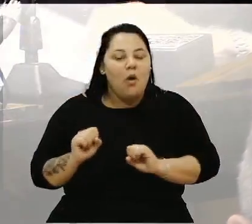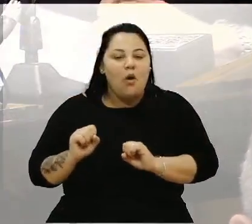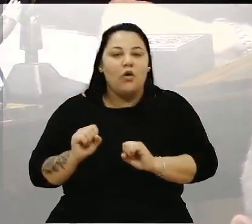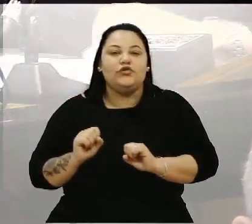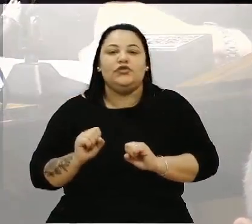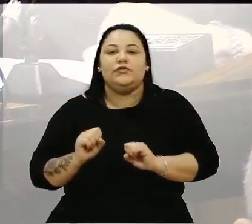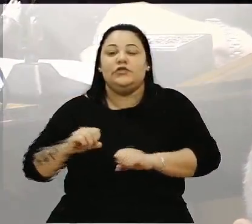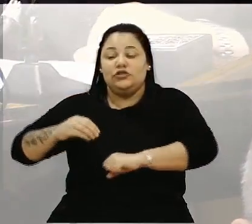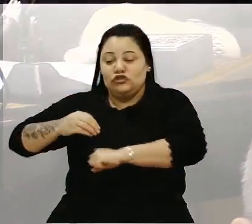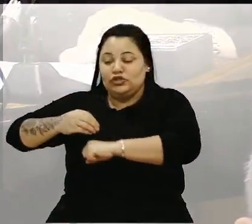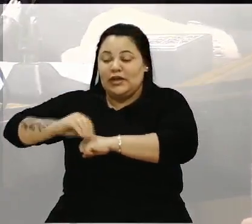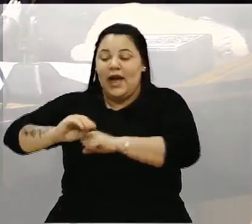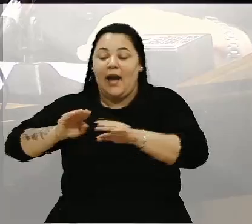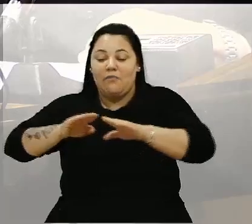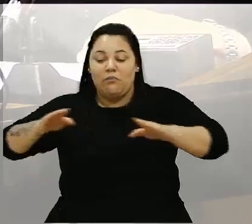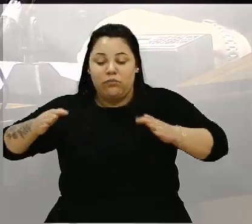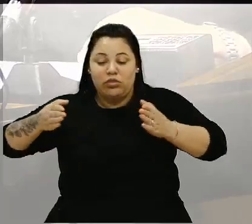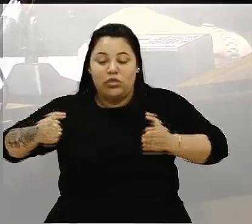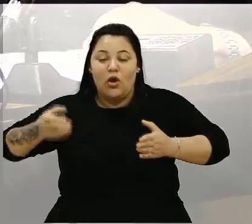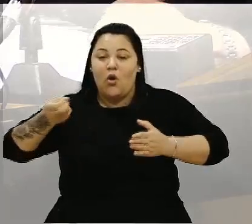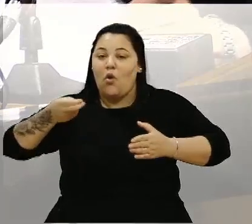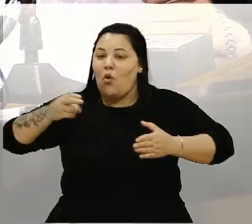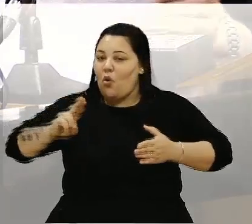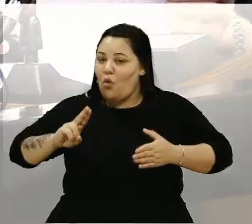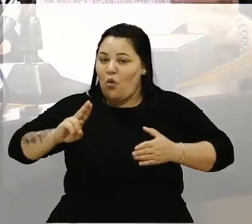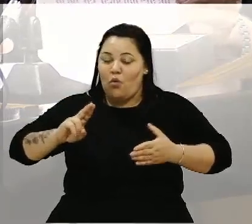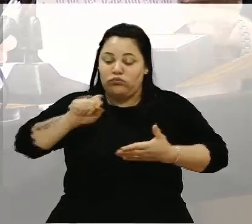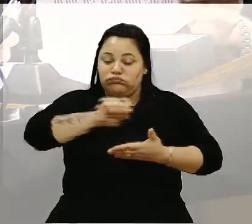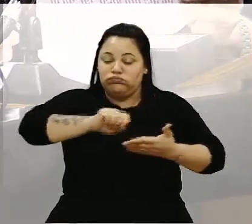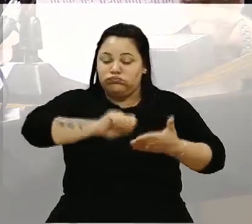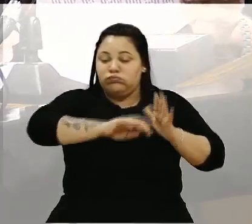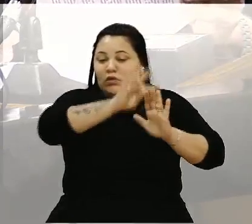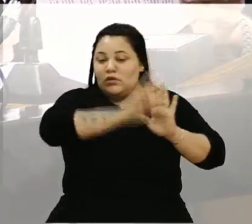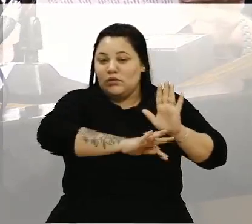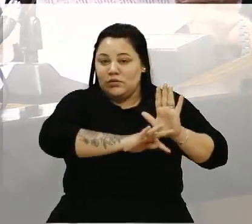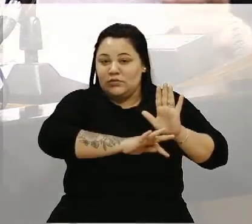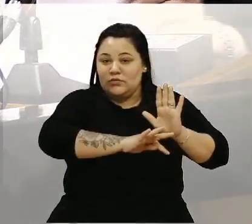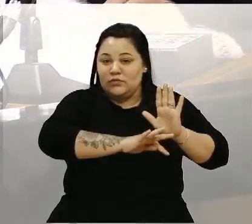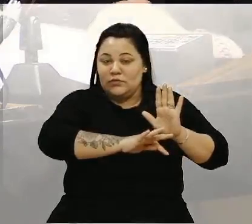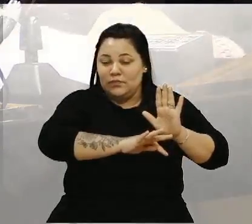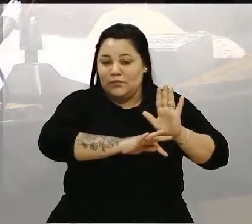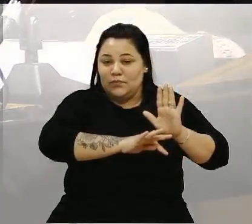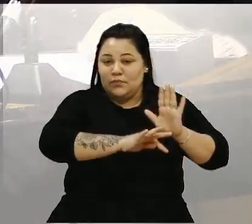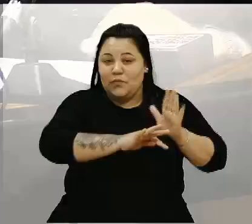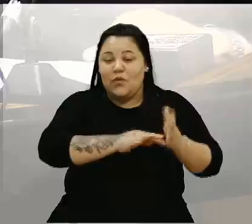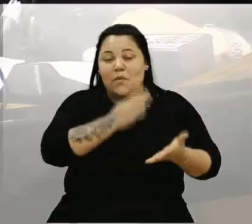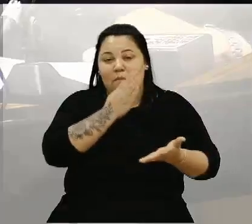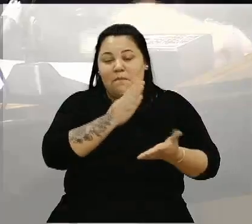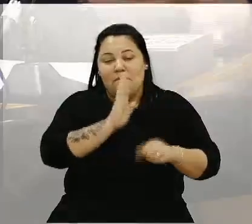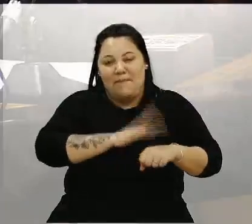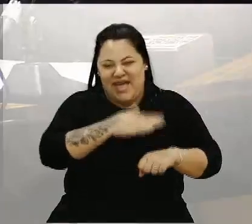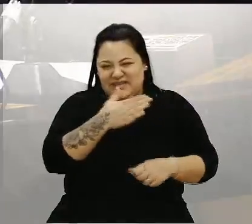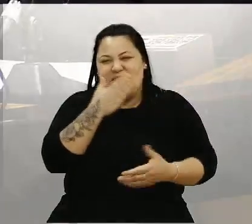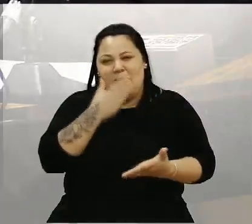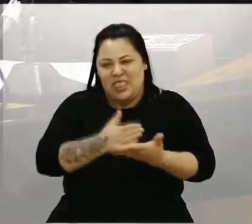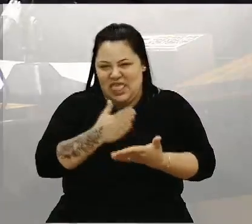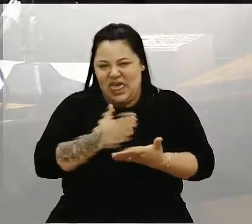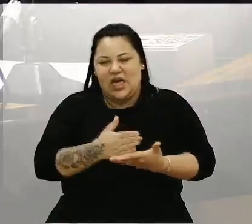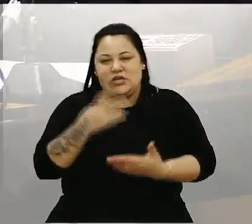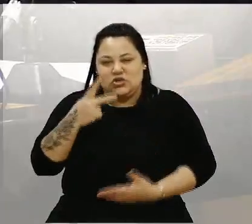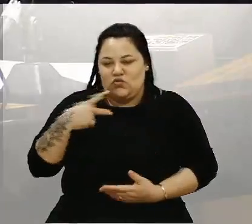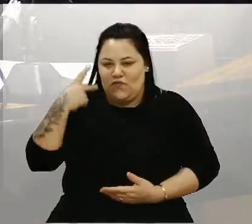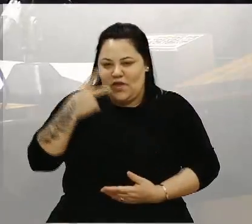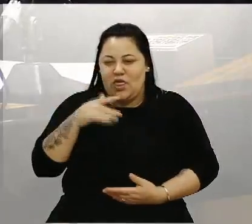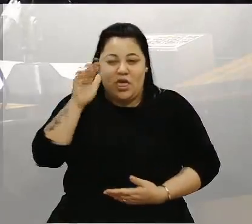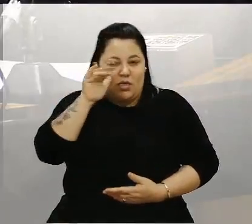pela mesa diretora ou subscrito no mínimo por 1/3 dos membros da Câmara e,